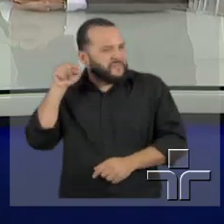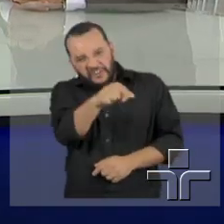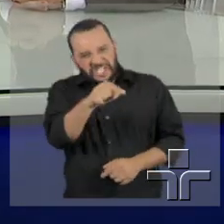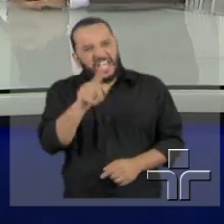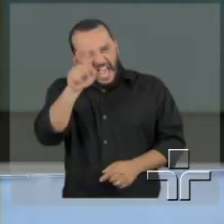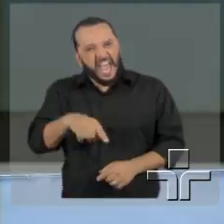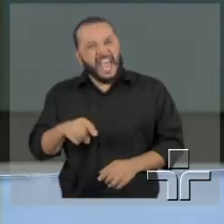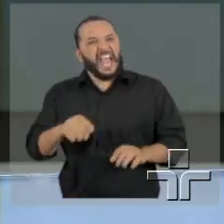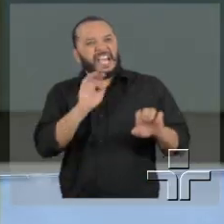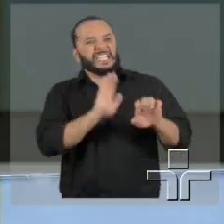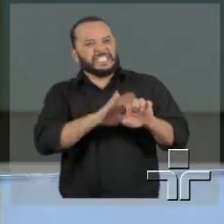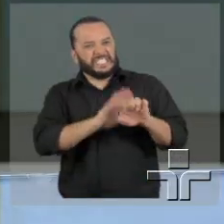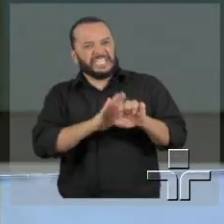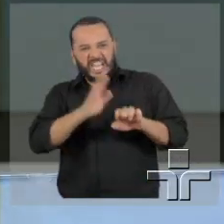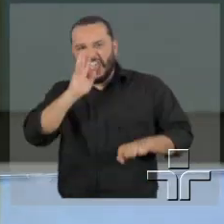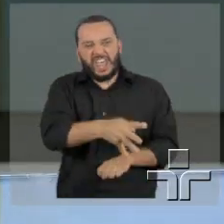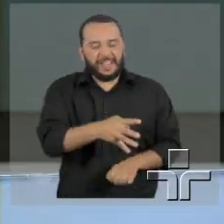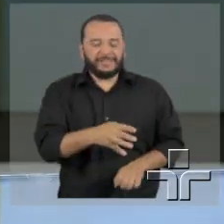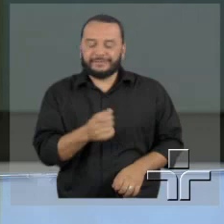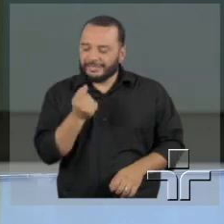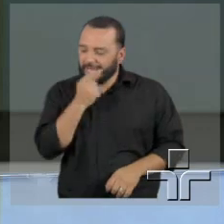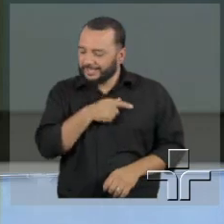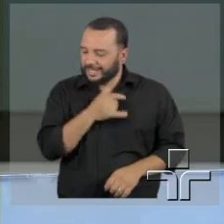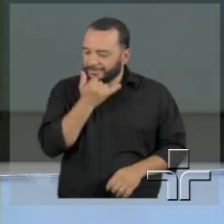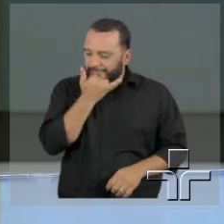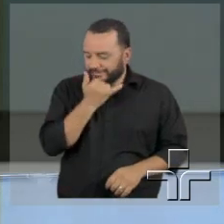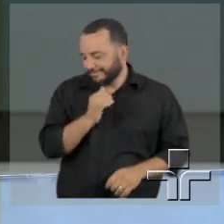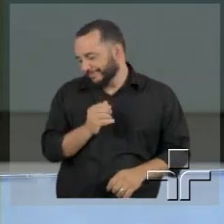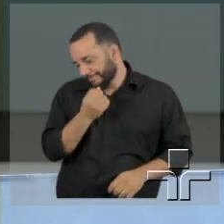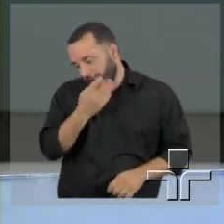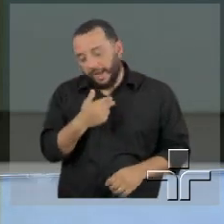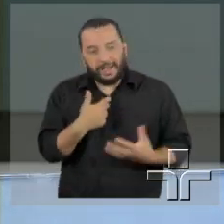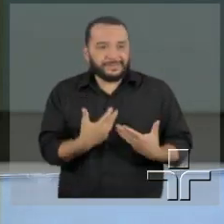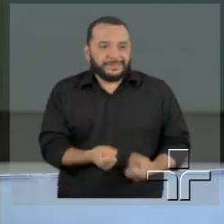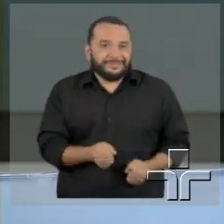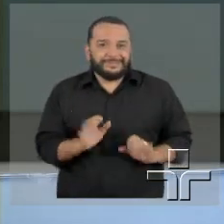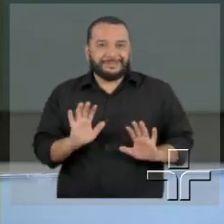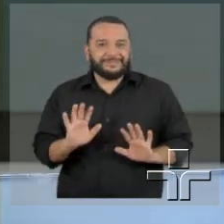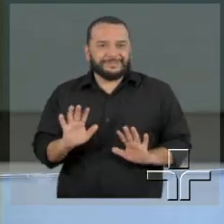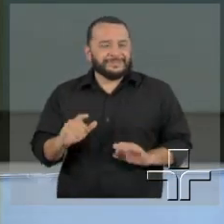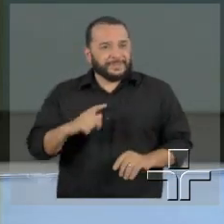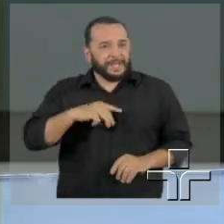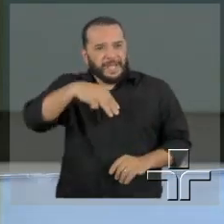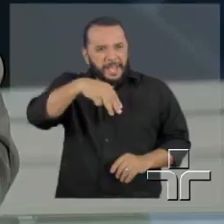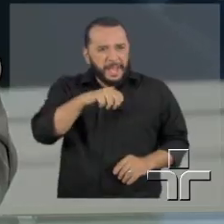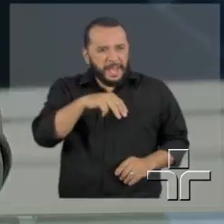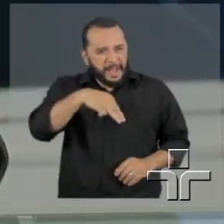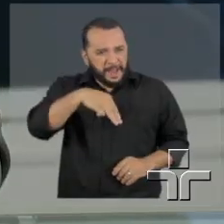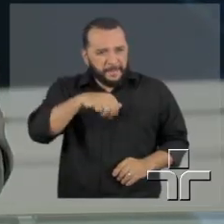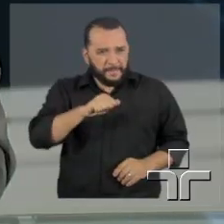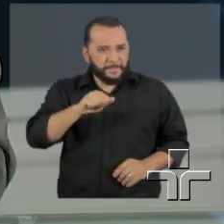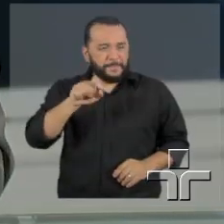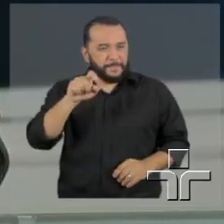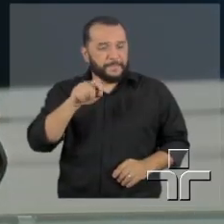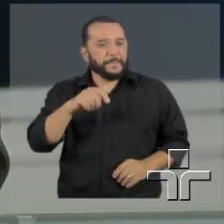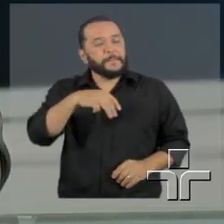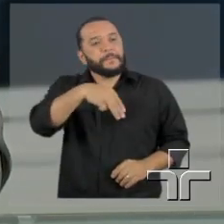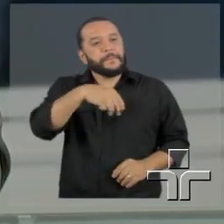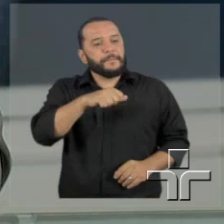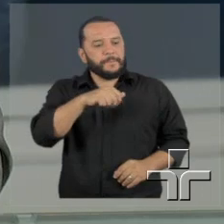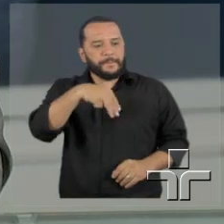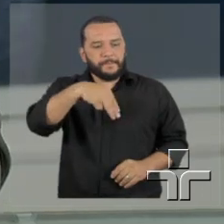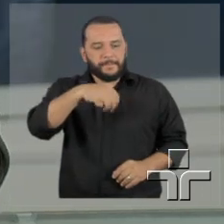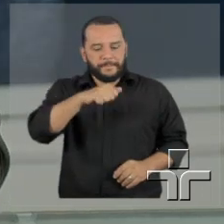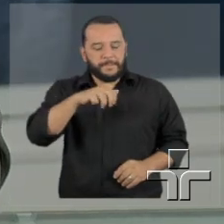né? É engraçado, né? Mas tudo bem, a gente aceita numa boa, né? O Marx era marxista? Disse ele que não. Ah, Se tá.